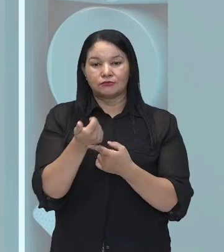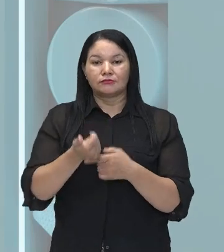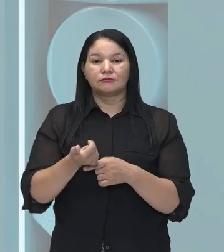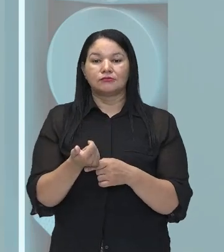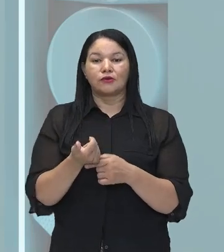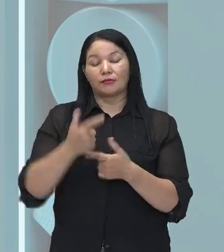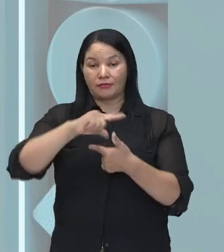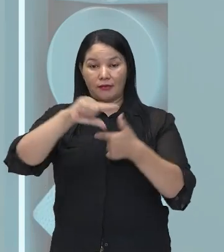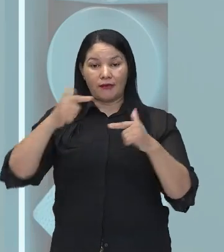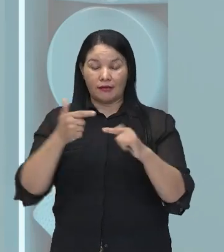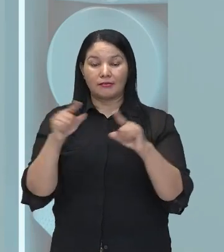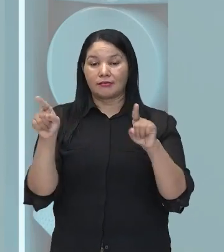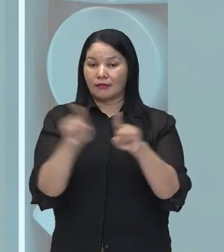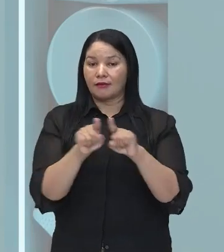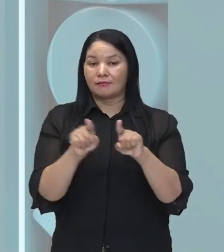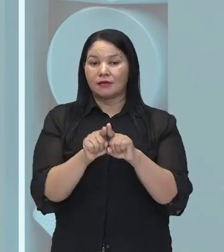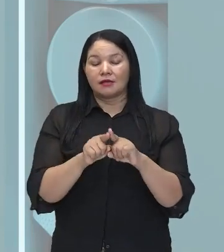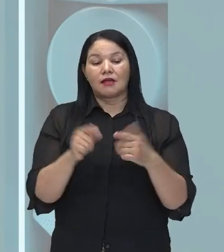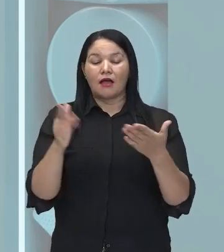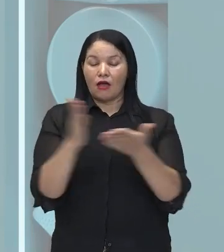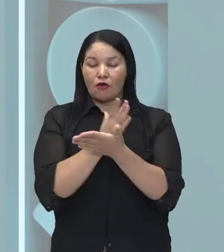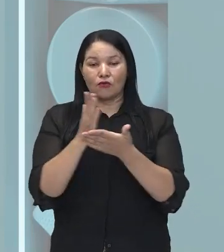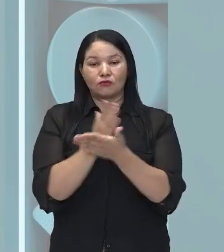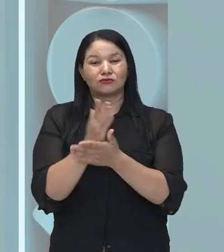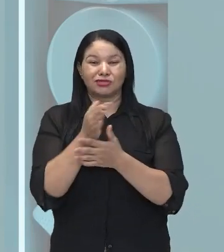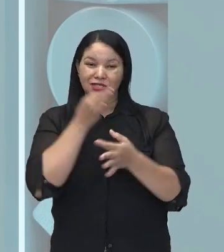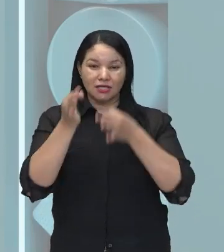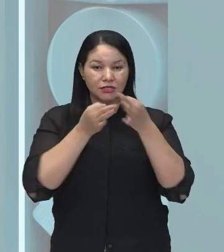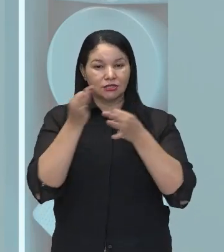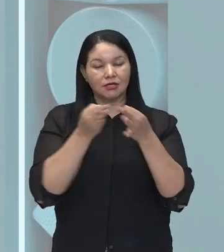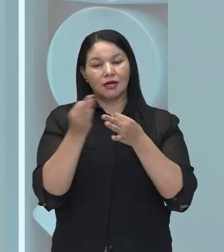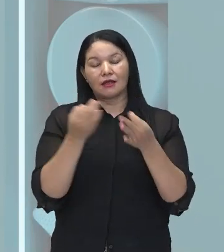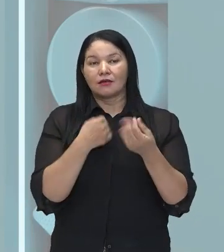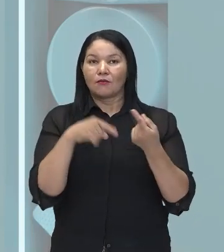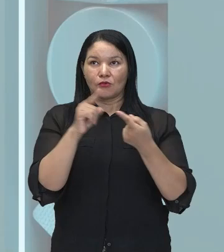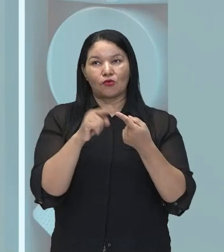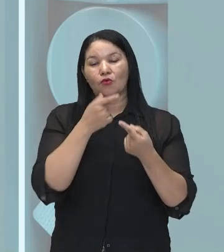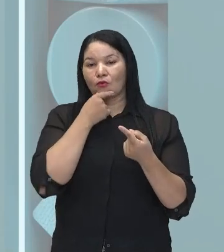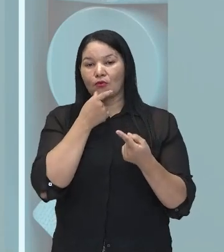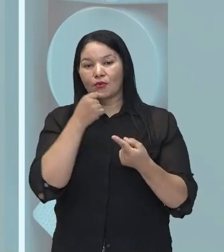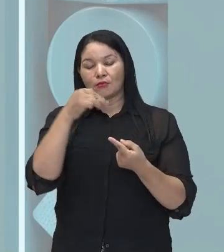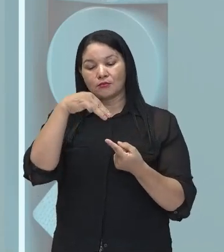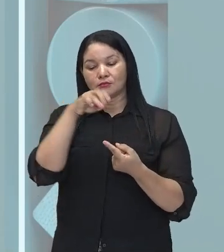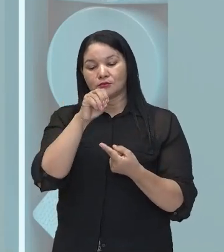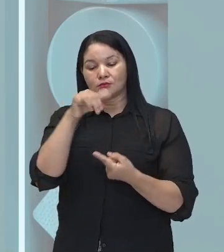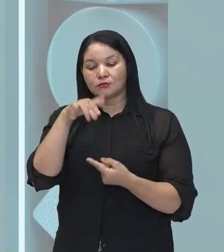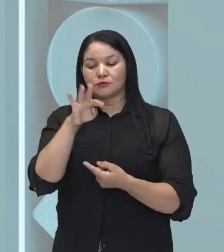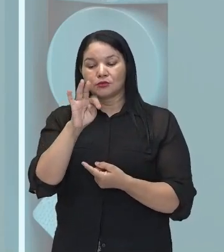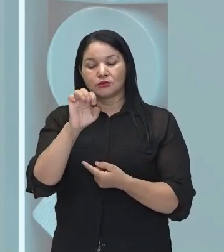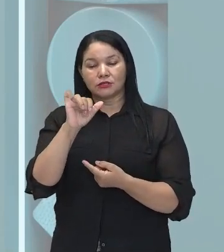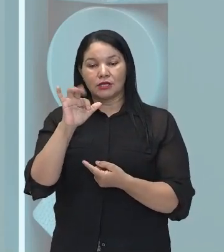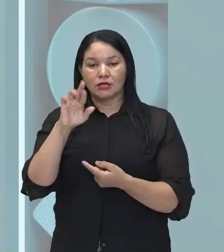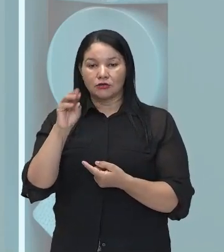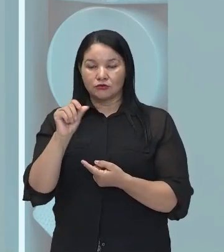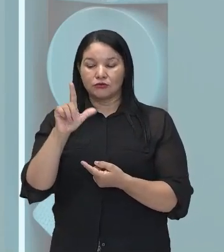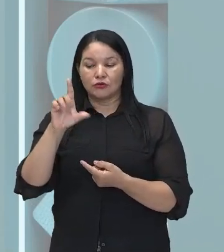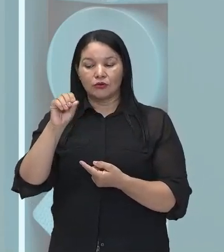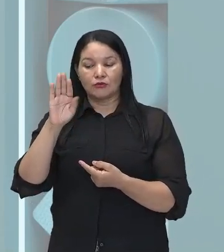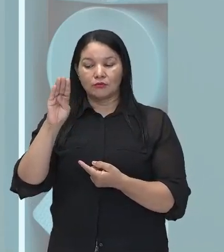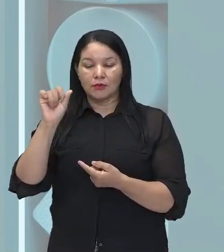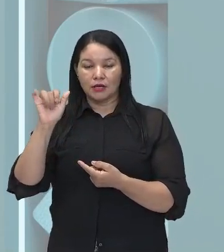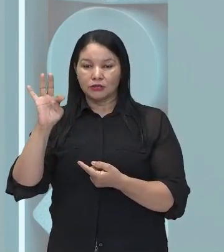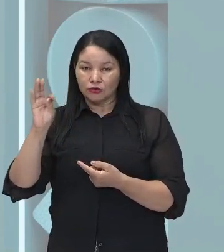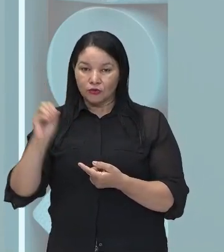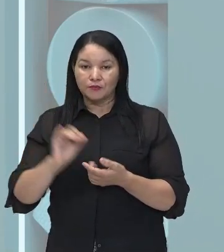exatamente por pessoas como Monteiro Lobato, que olhavam para toda aquela produção literária, para toda aquela arte, esculturas